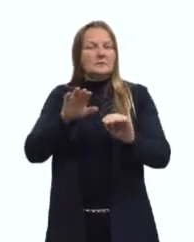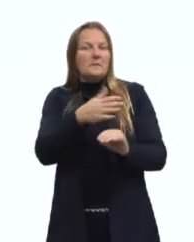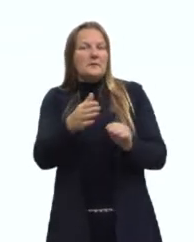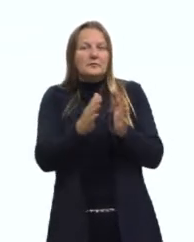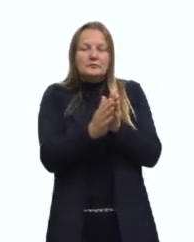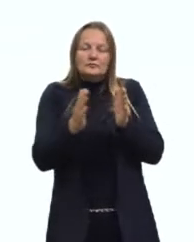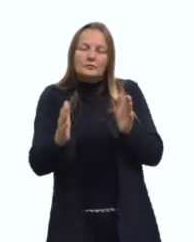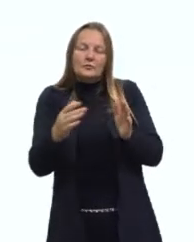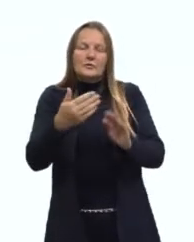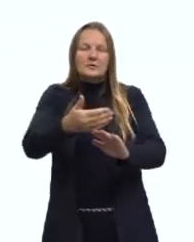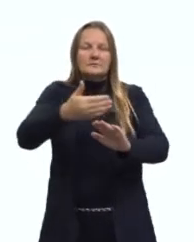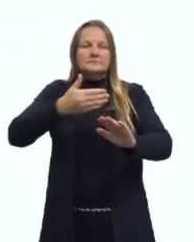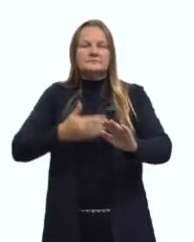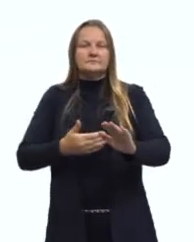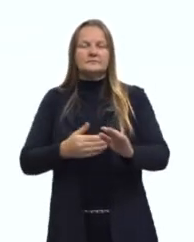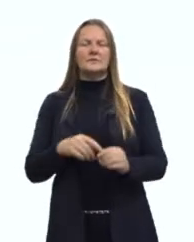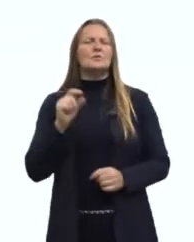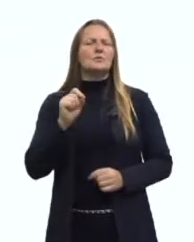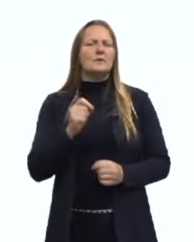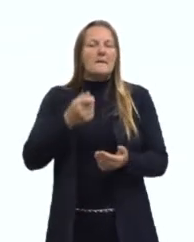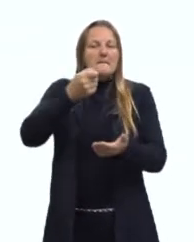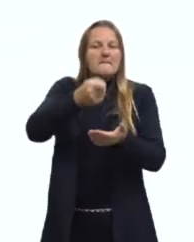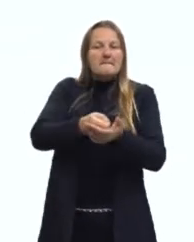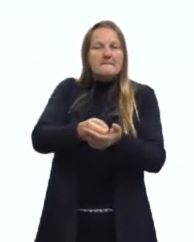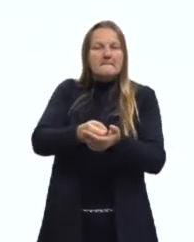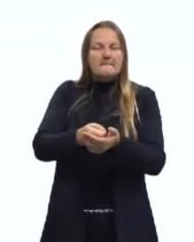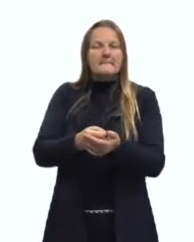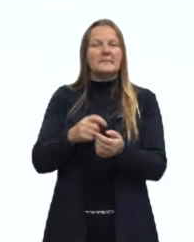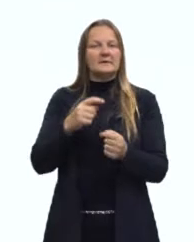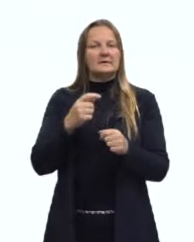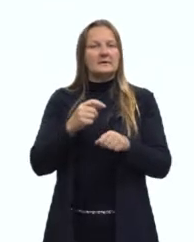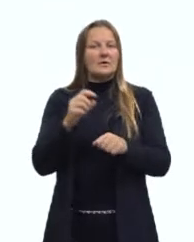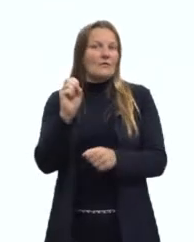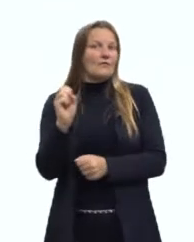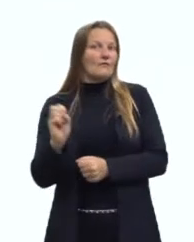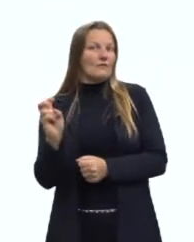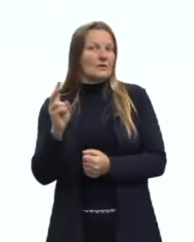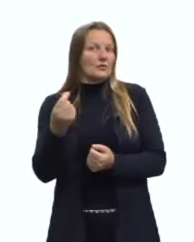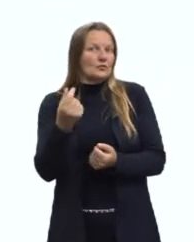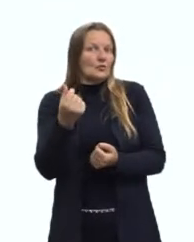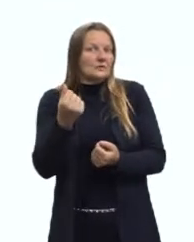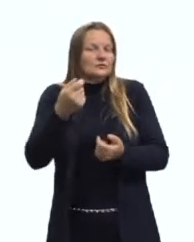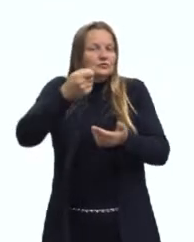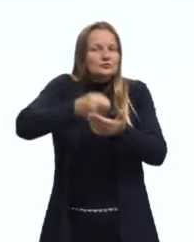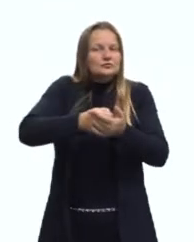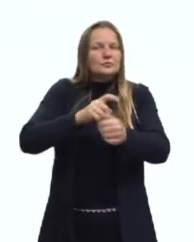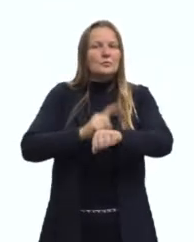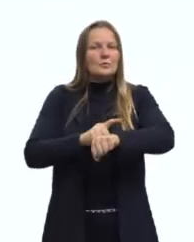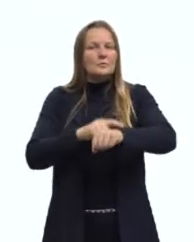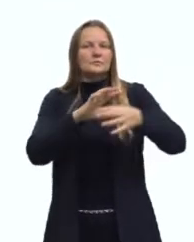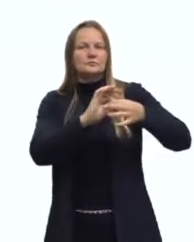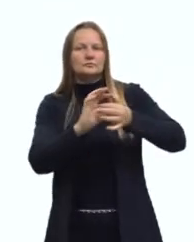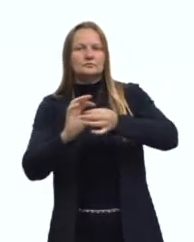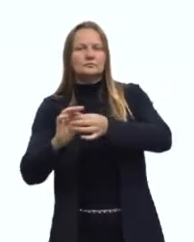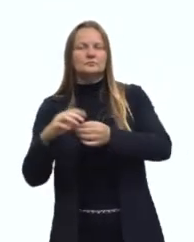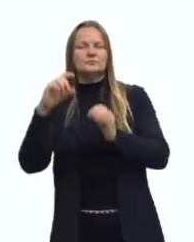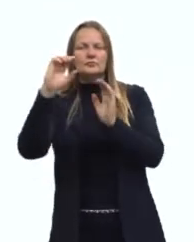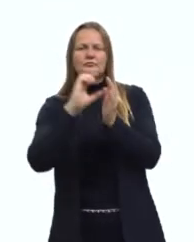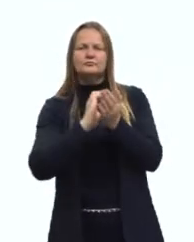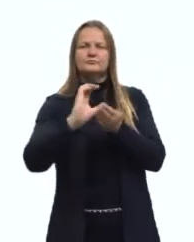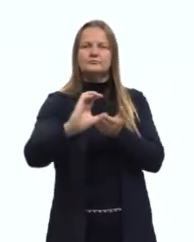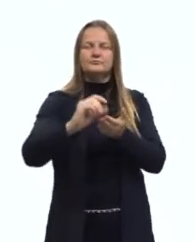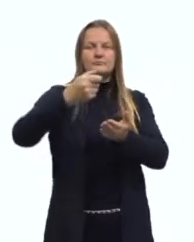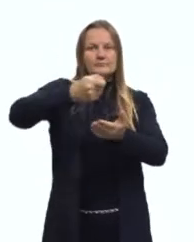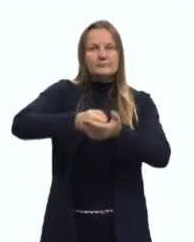nesse caso paga-se o valor presente que é o valor naquele momento de uma quantia que deveria